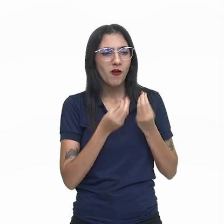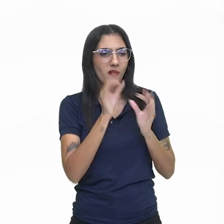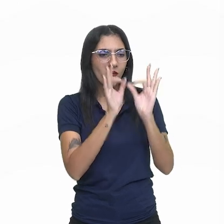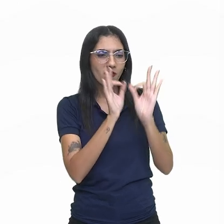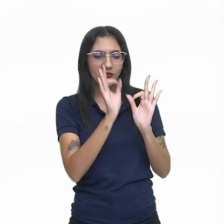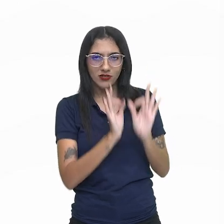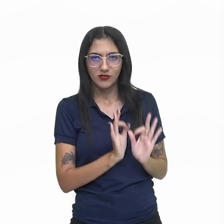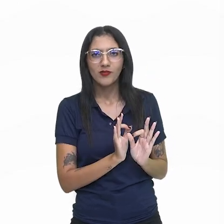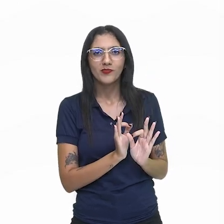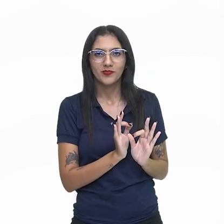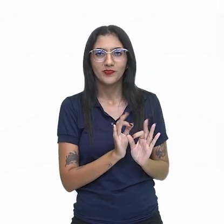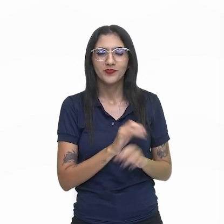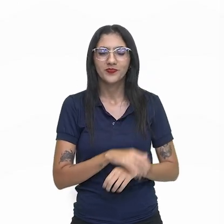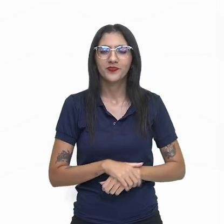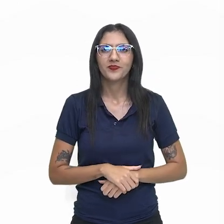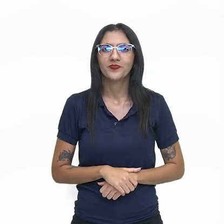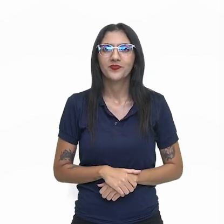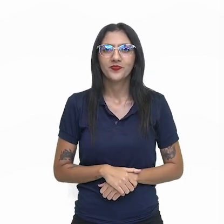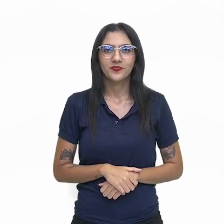sua forma.